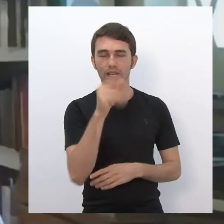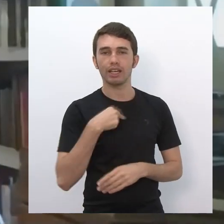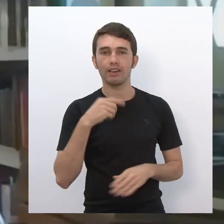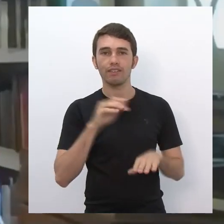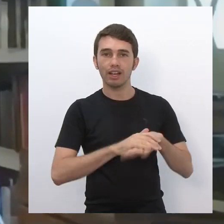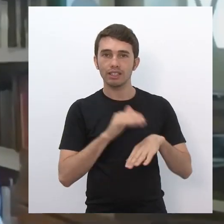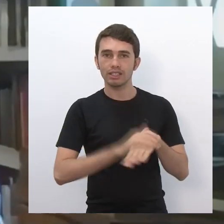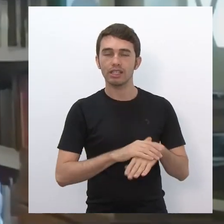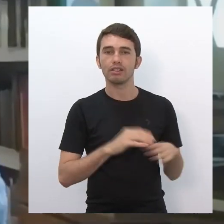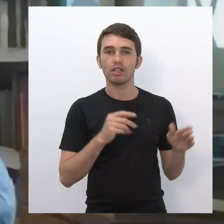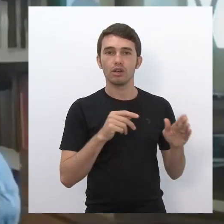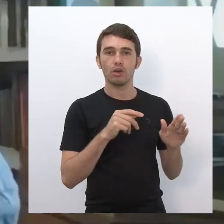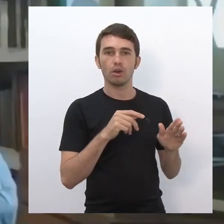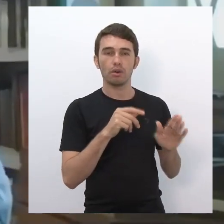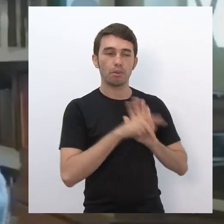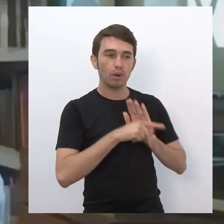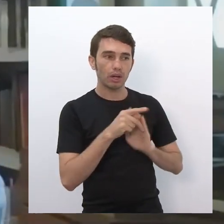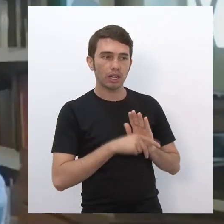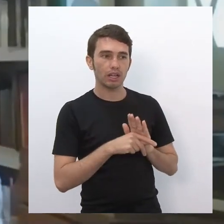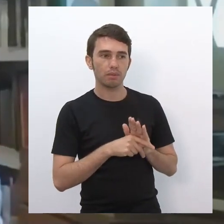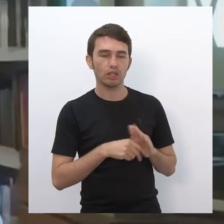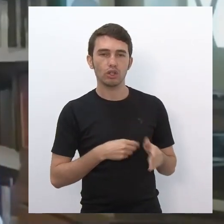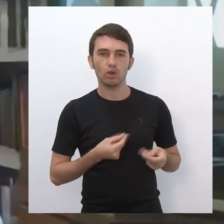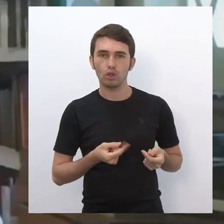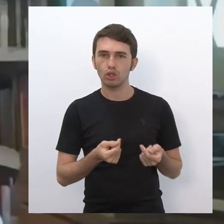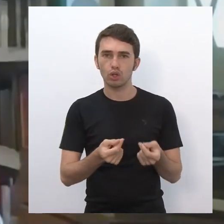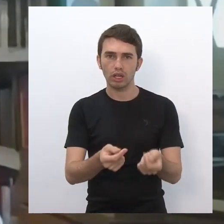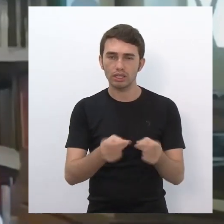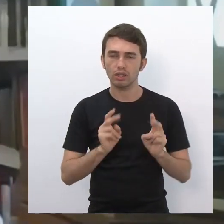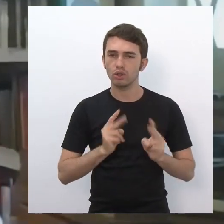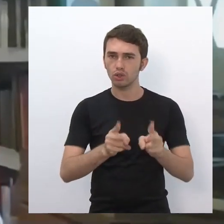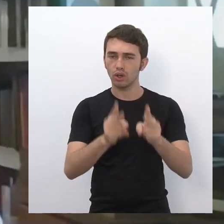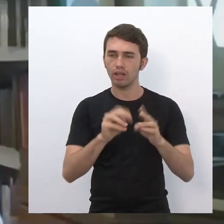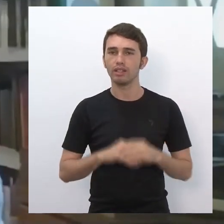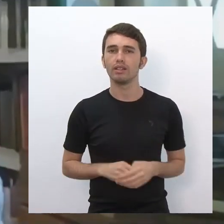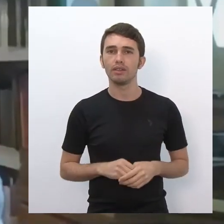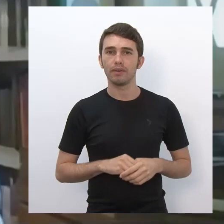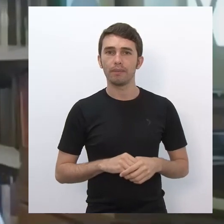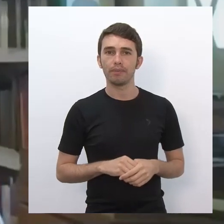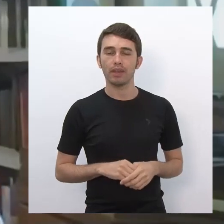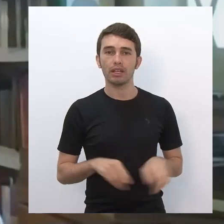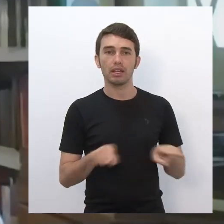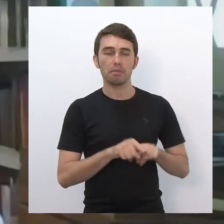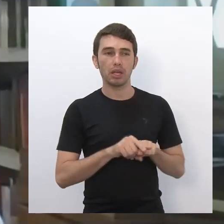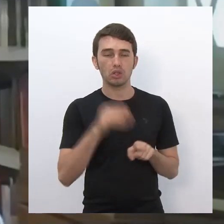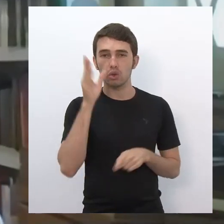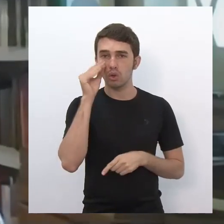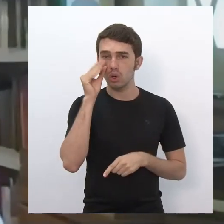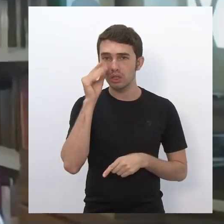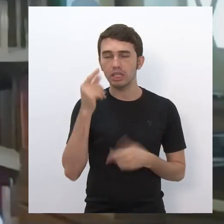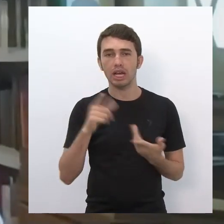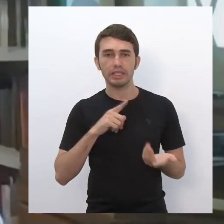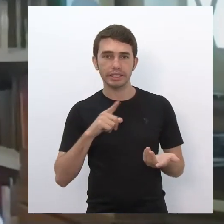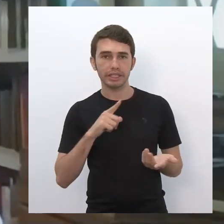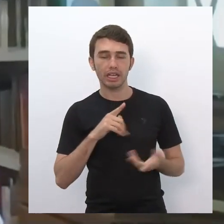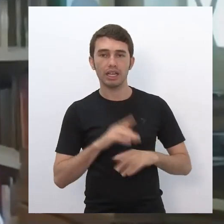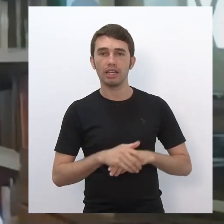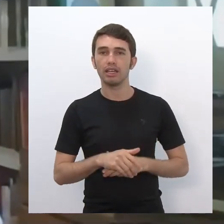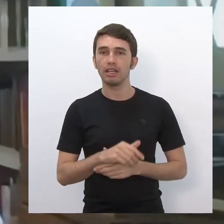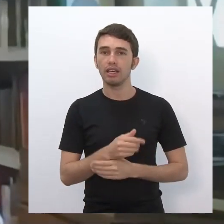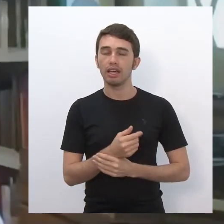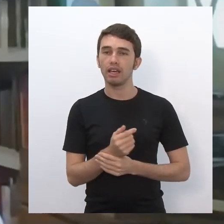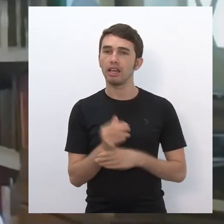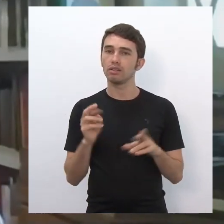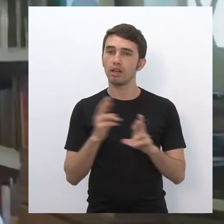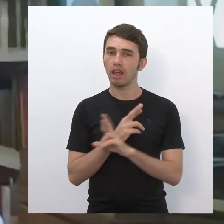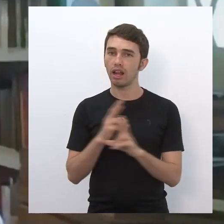formação continuada, ou responder às questões e curiosidades que ele tem, e sua relação